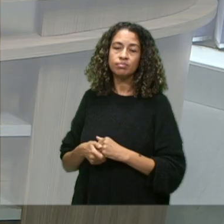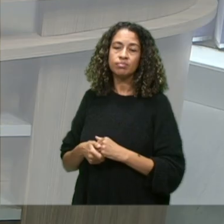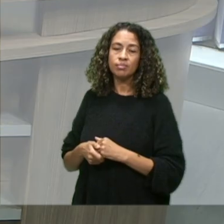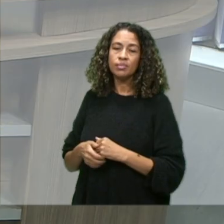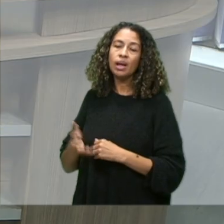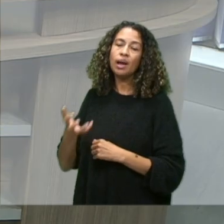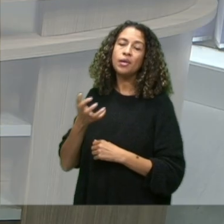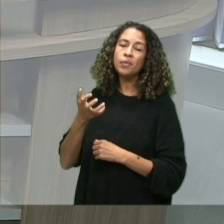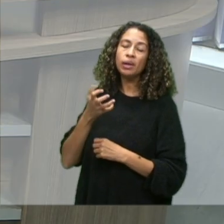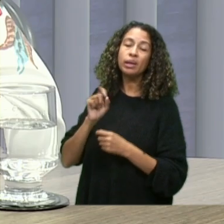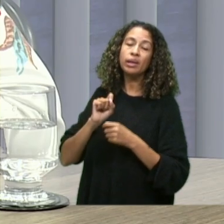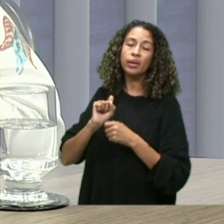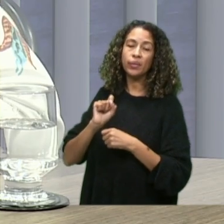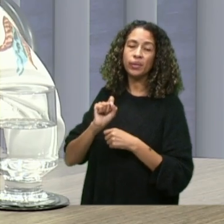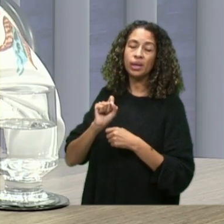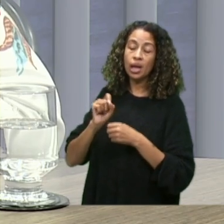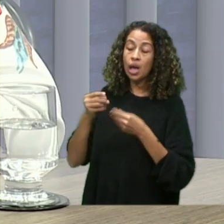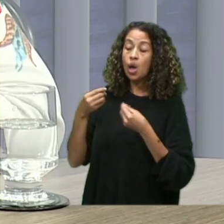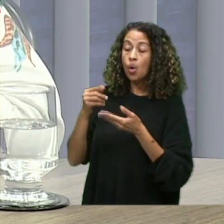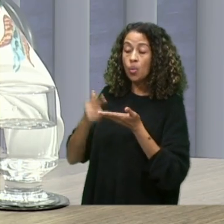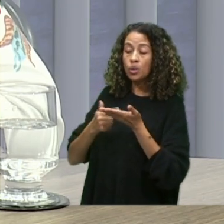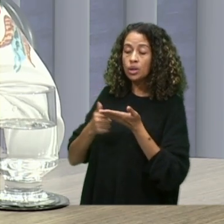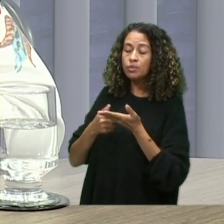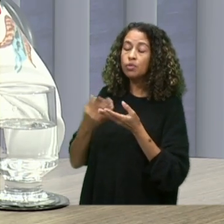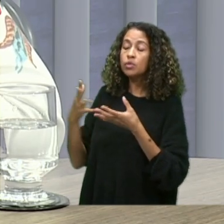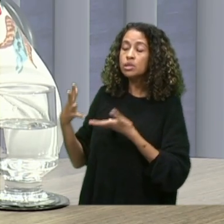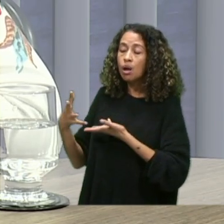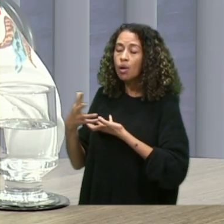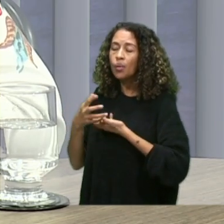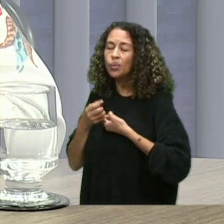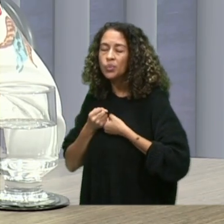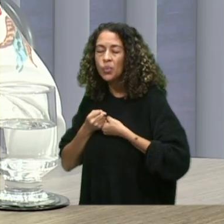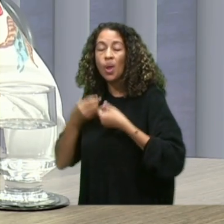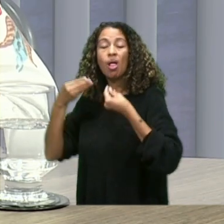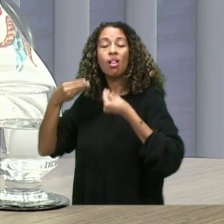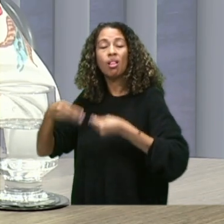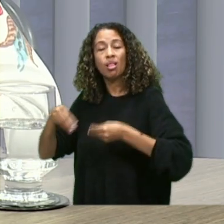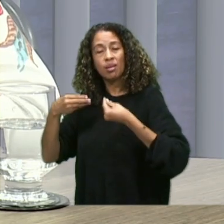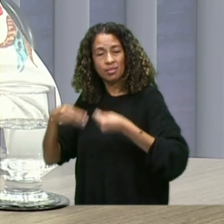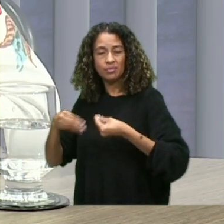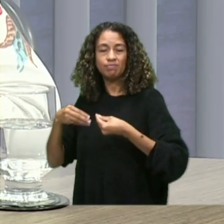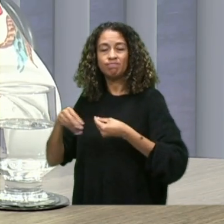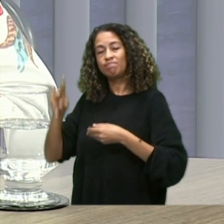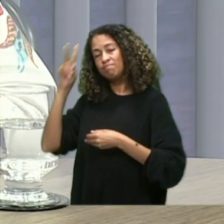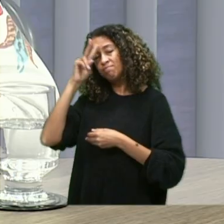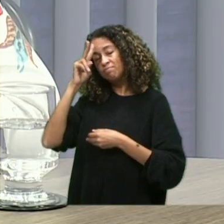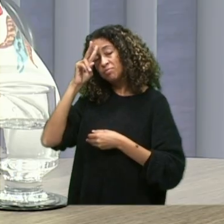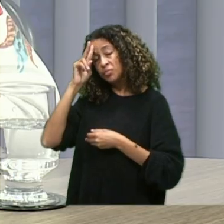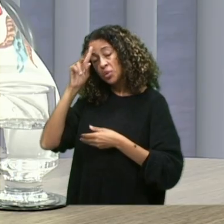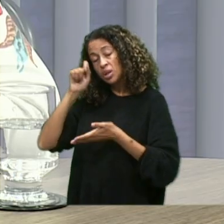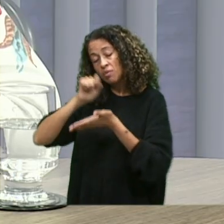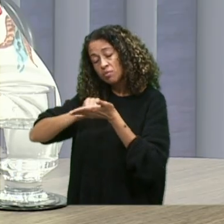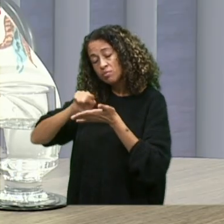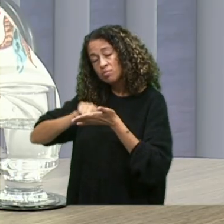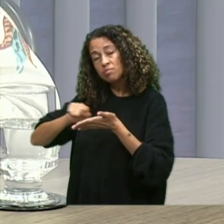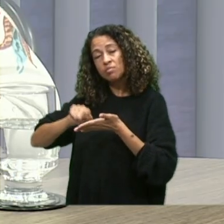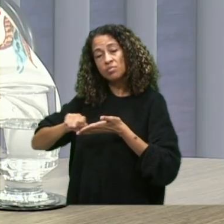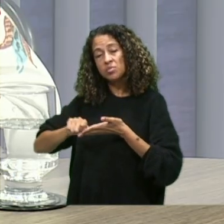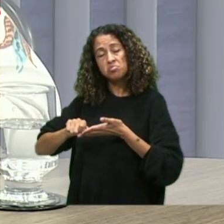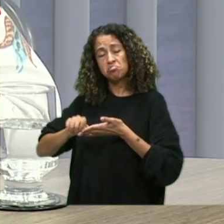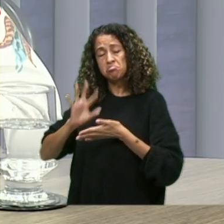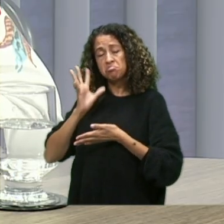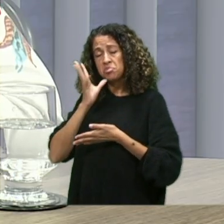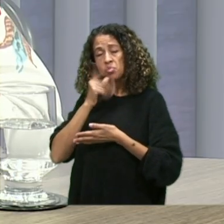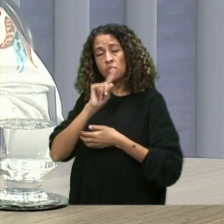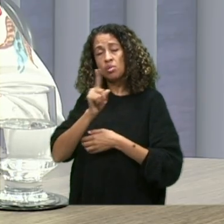queria assim que ele fosse leve e acolhedor. E a história foi sendo escrita, não demorou muito,